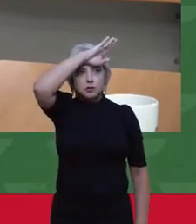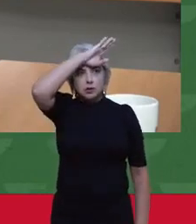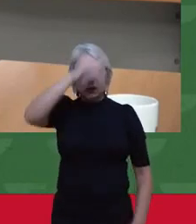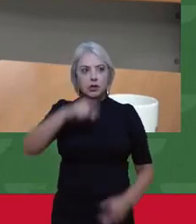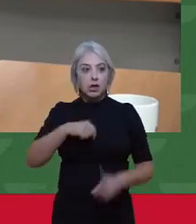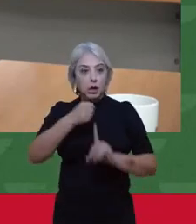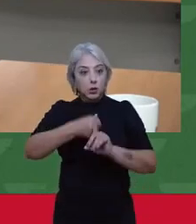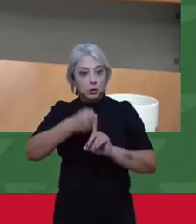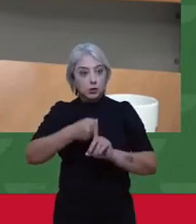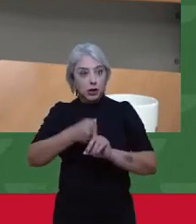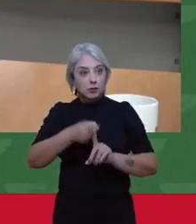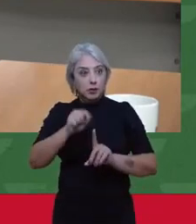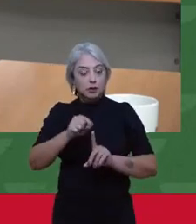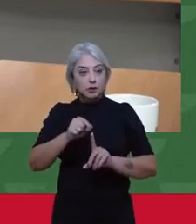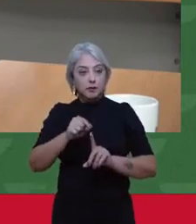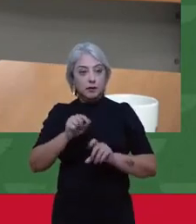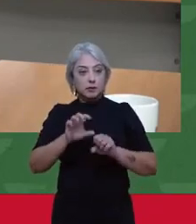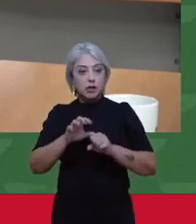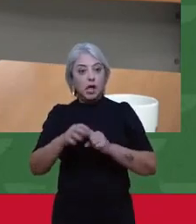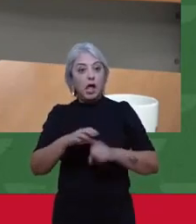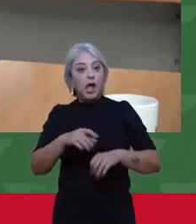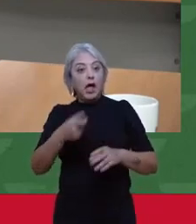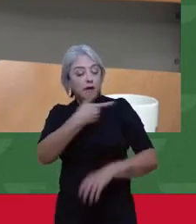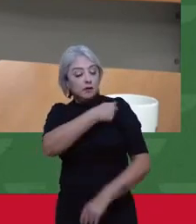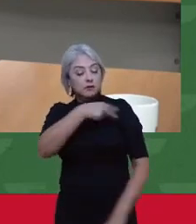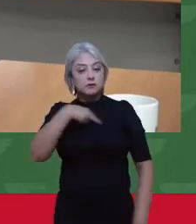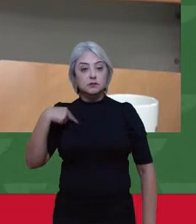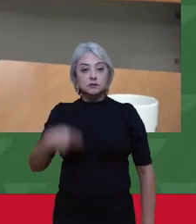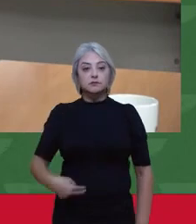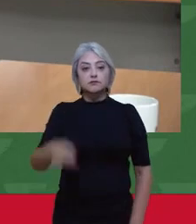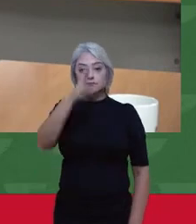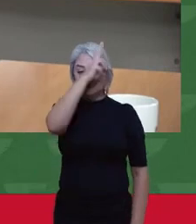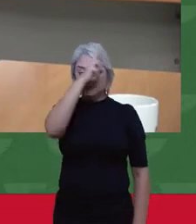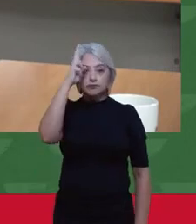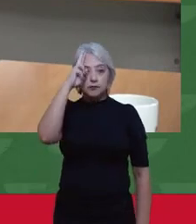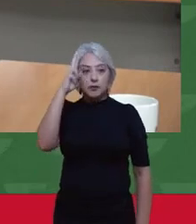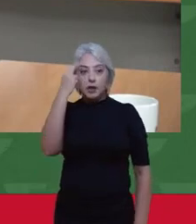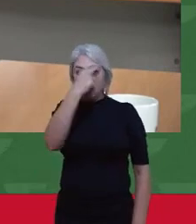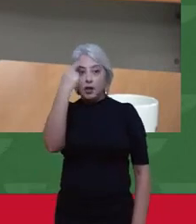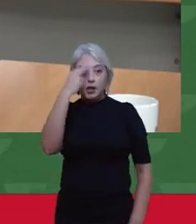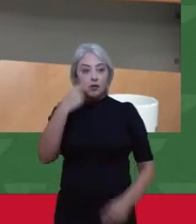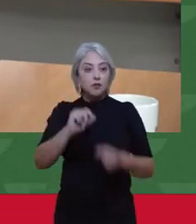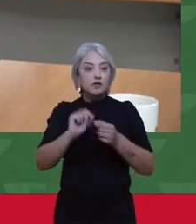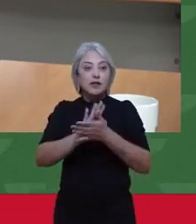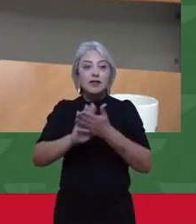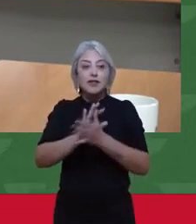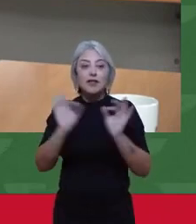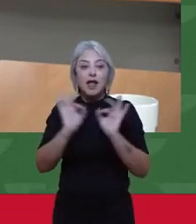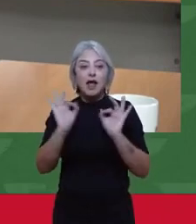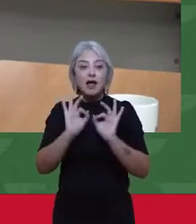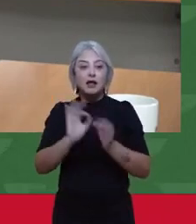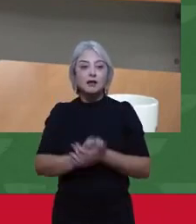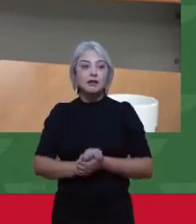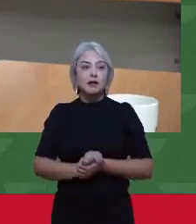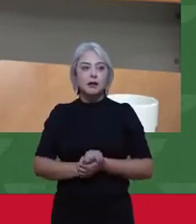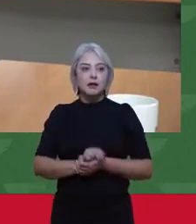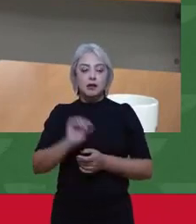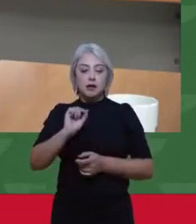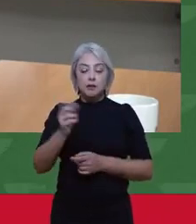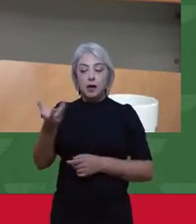para ter vacina da Coronavac da China, ter o Sputnik da Rússia, ele não fez nenhum movimento. Agora, para